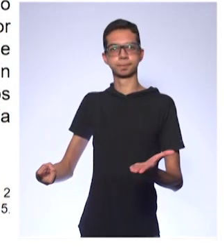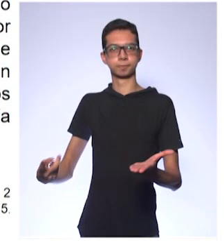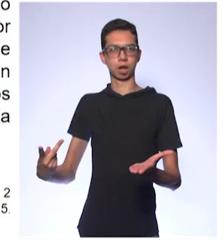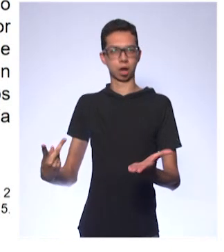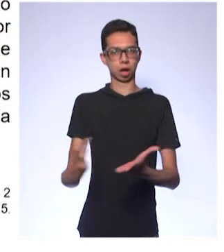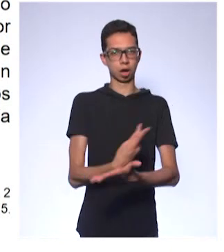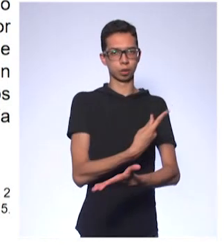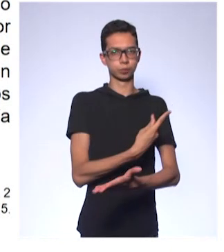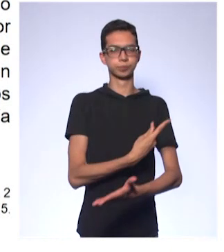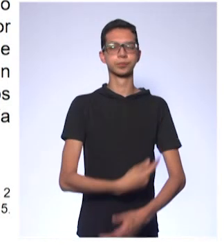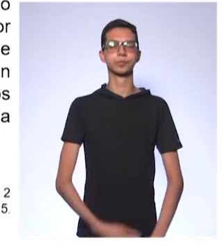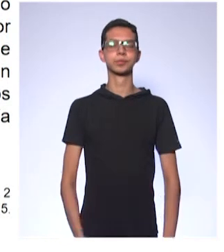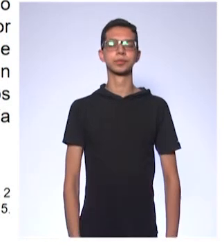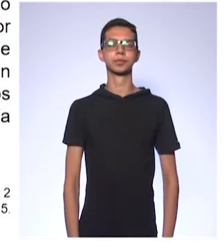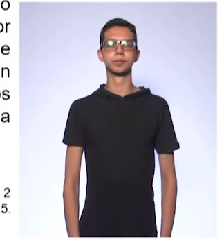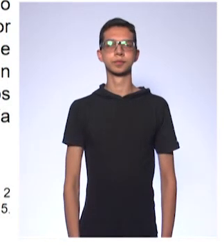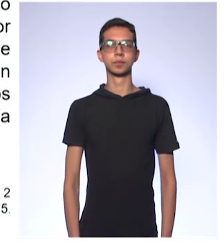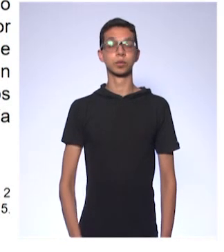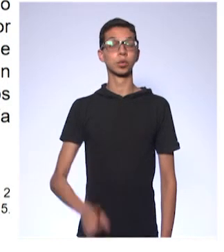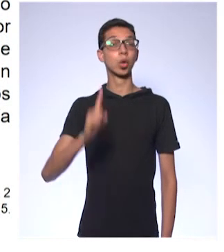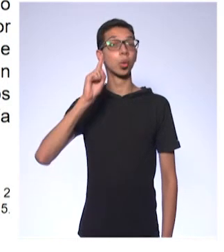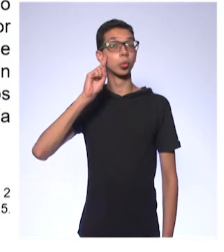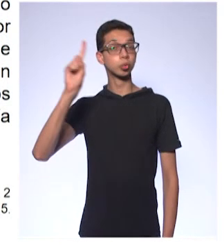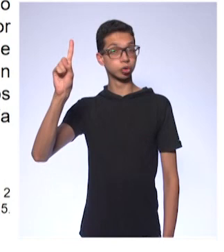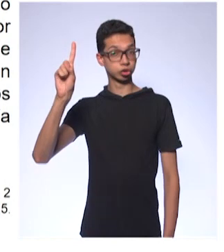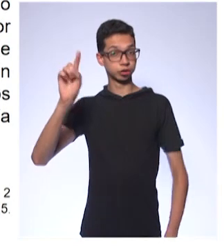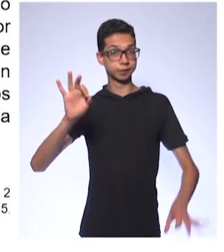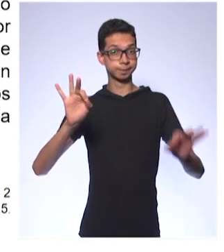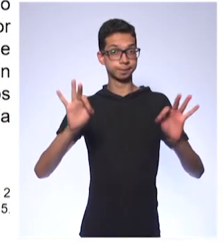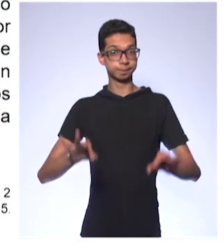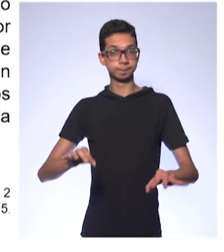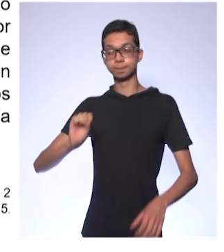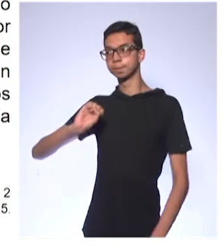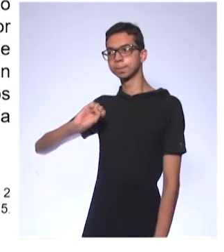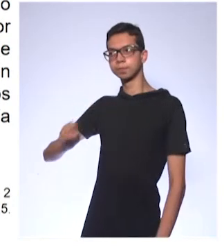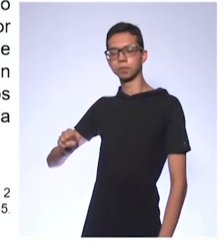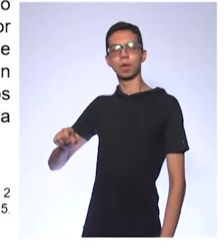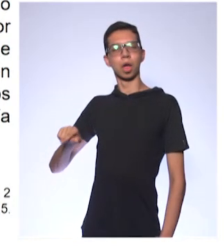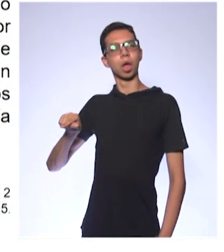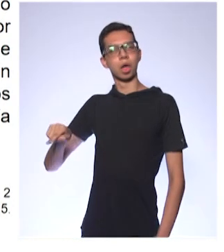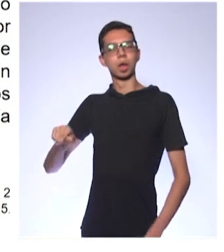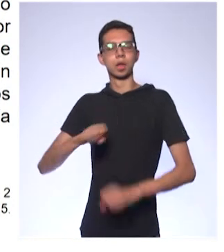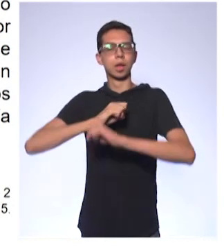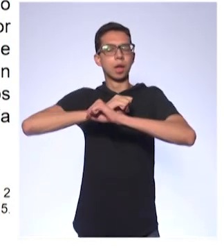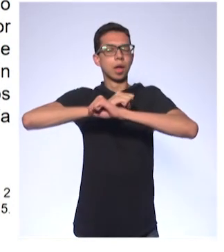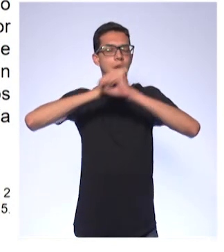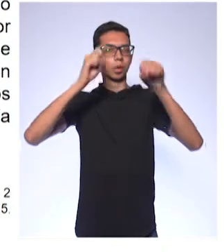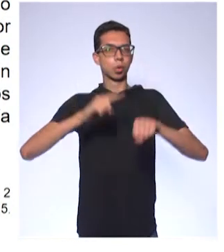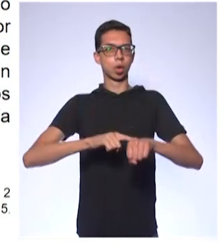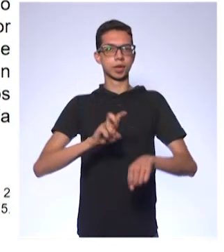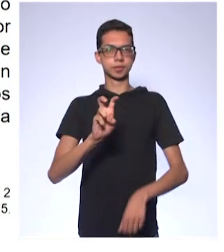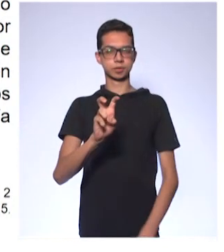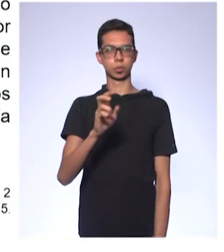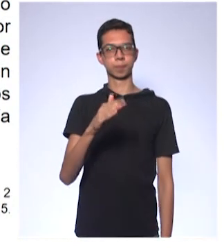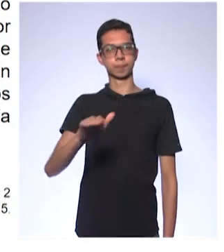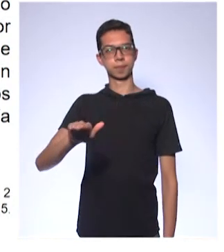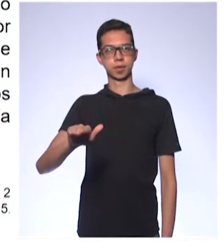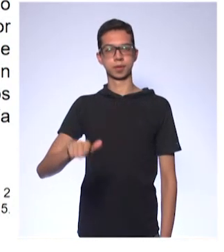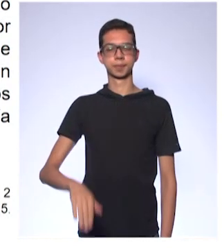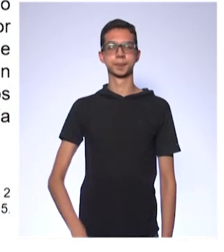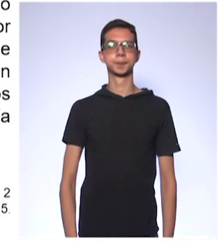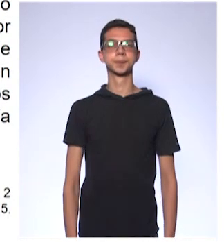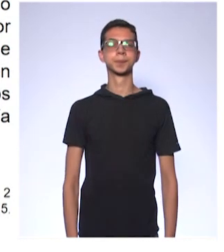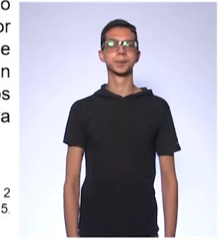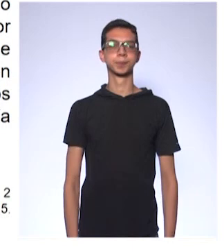Então, no dia em que ele foi assassinado, ele acordou às 5 horas da manhã, às 5:30 da manhã, e